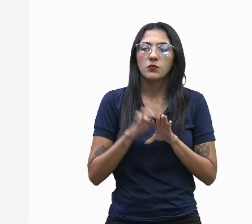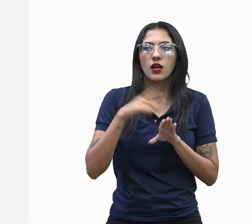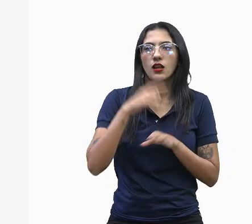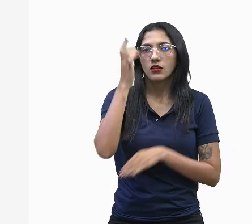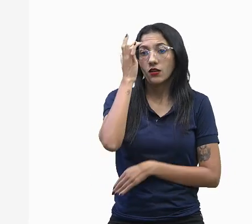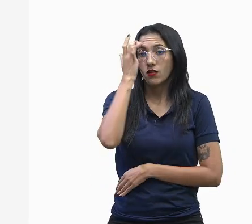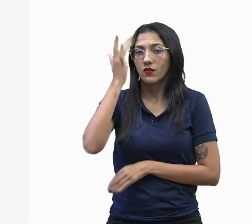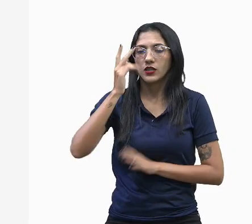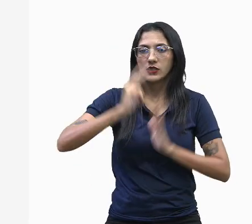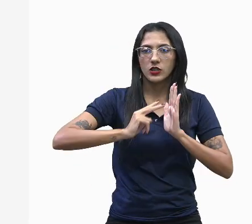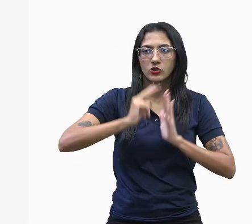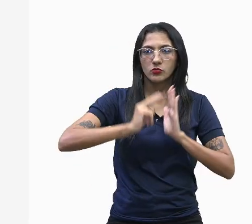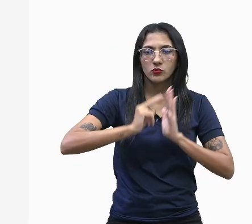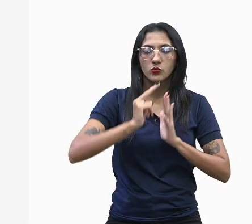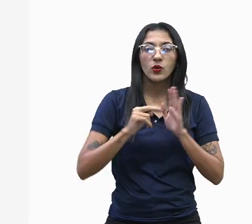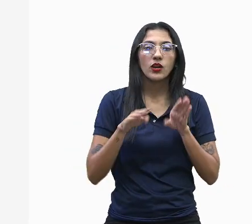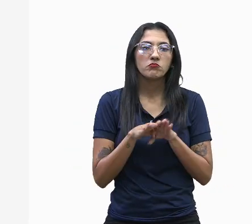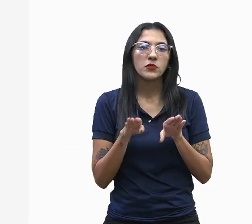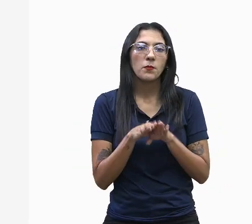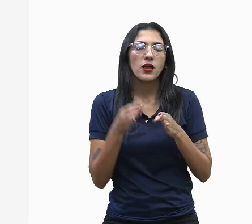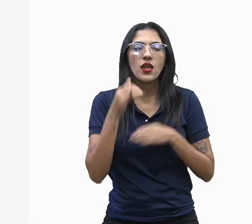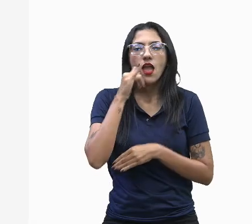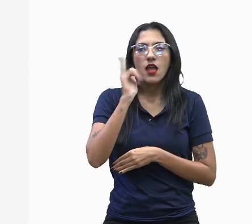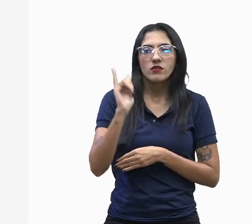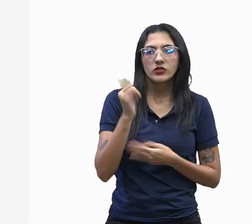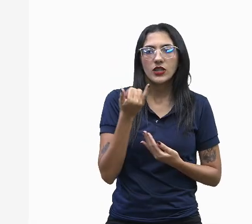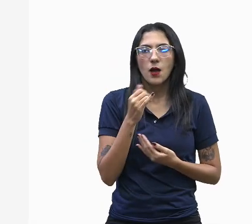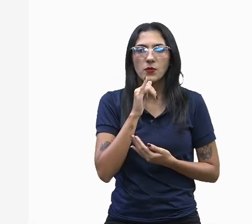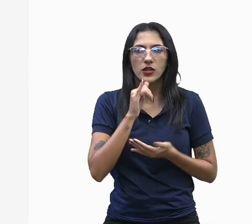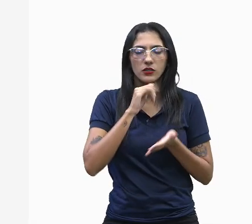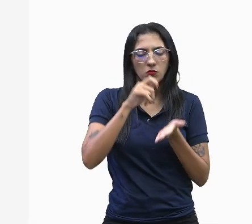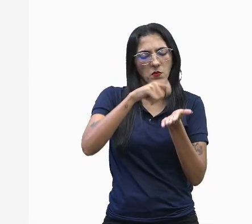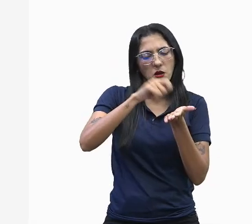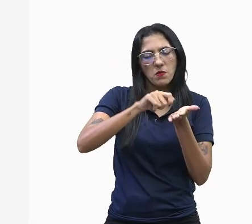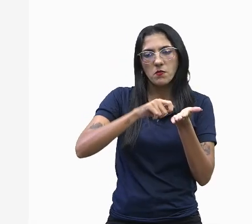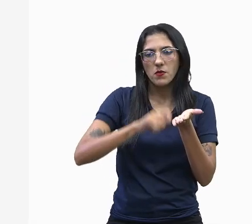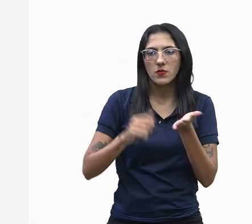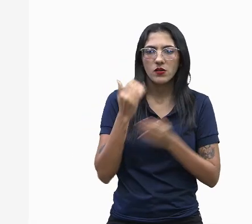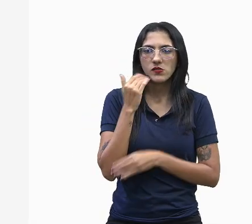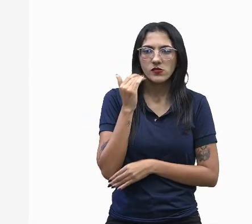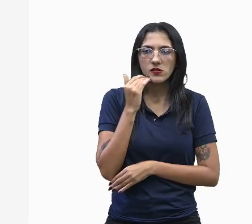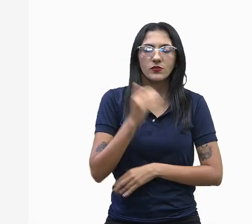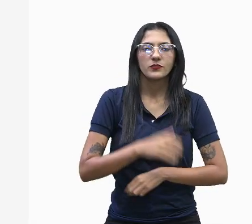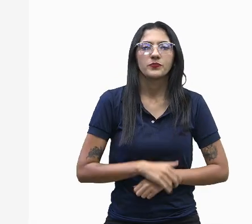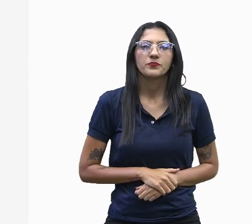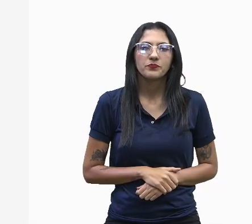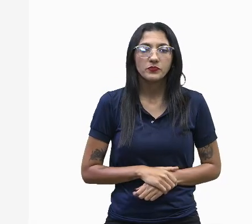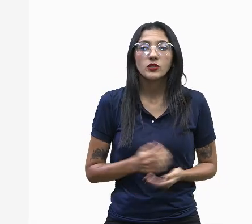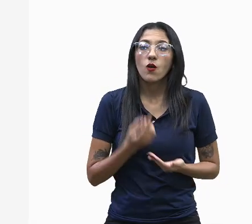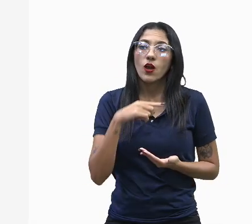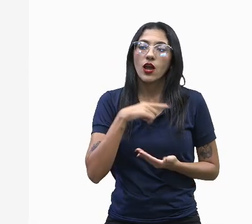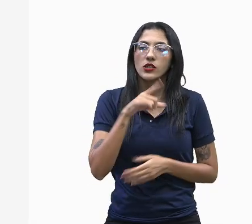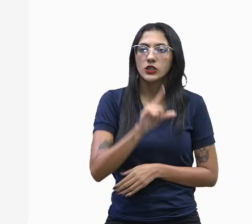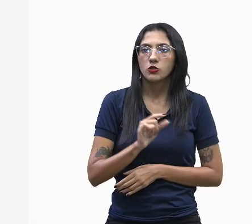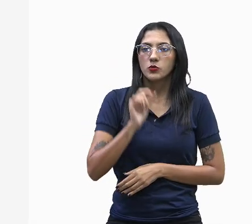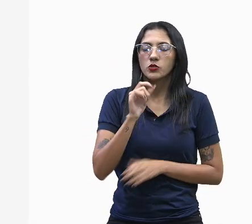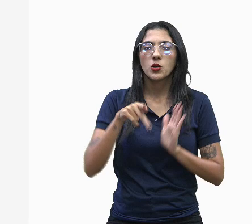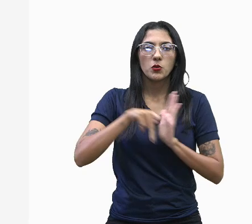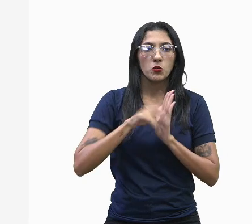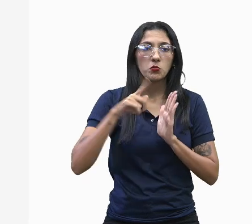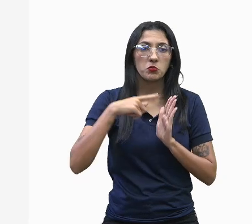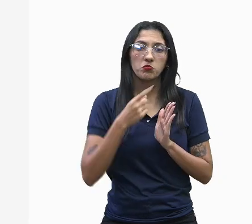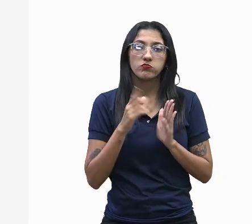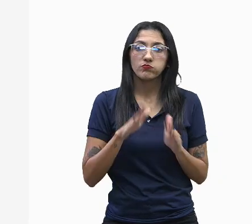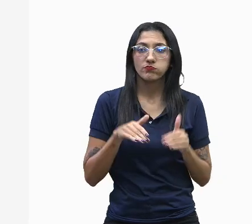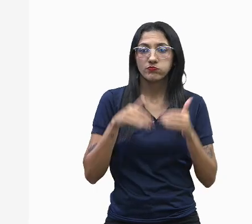a leitura e diminuir as imprecisões da escrita. Essa é uma escolha que ajuda a reduzir